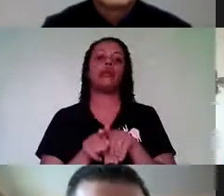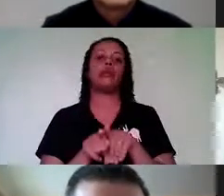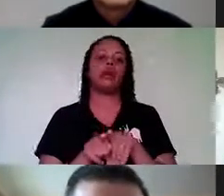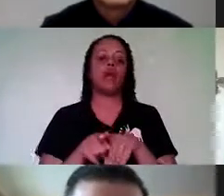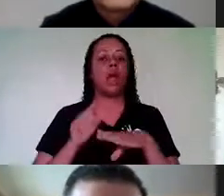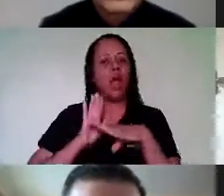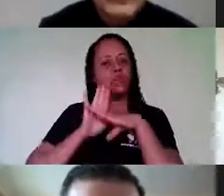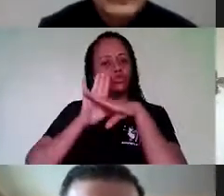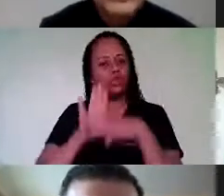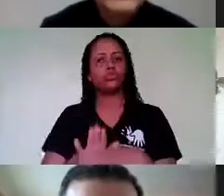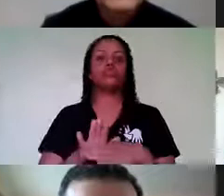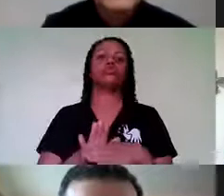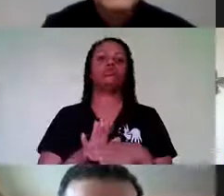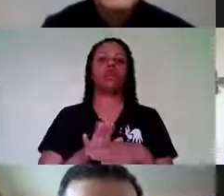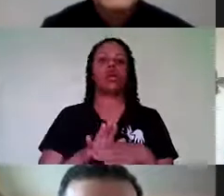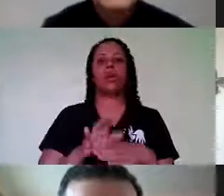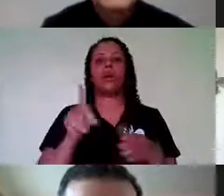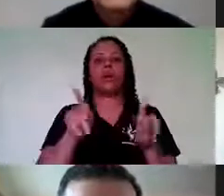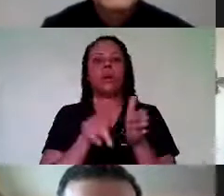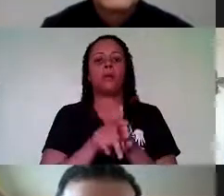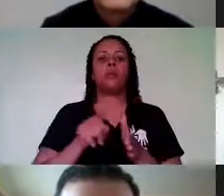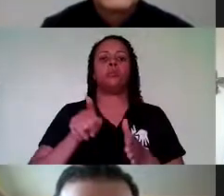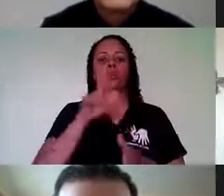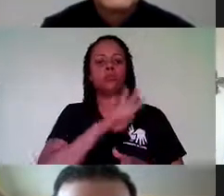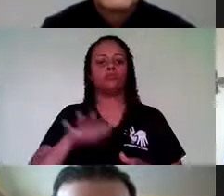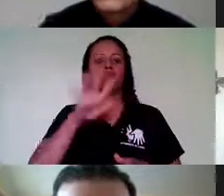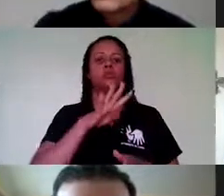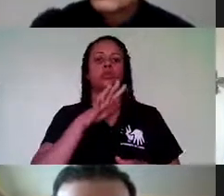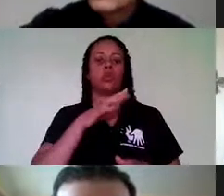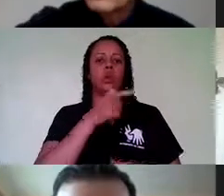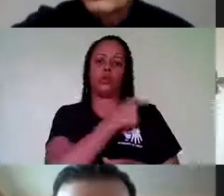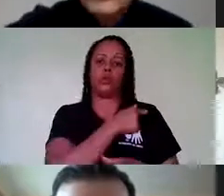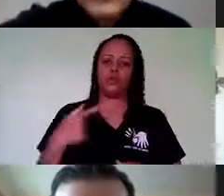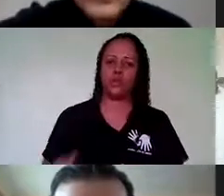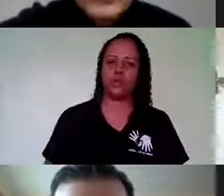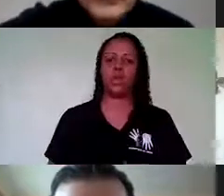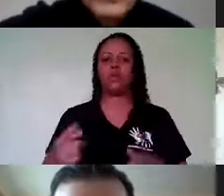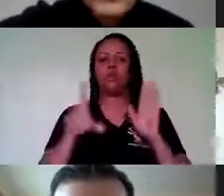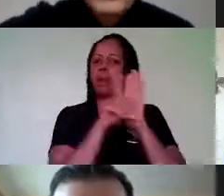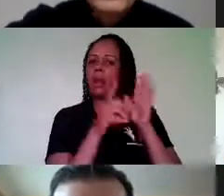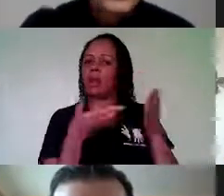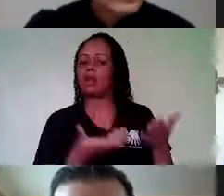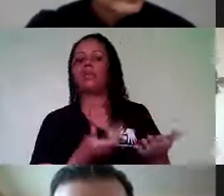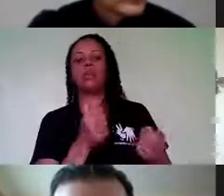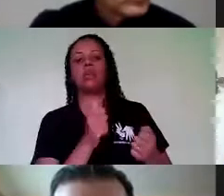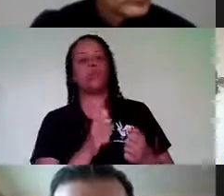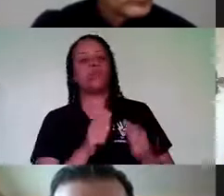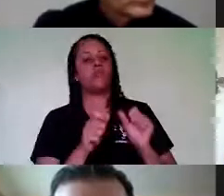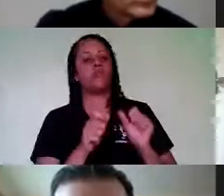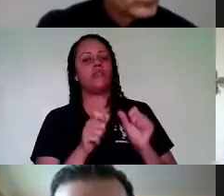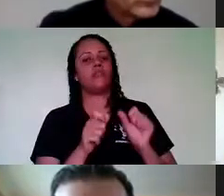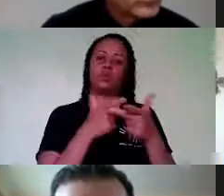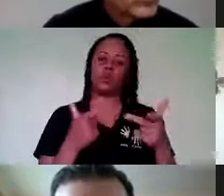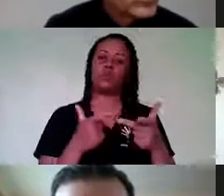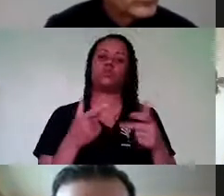no legislativo, fazer algumas ações, comentar isso depois trabalhar isso com o Clemente, para a gente procurar, sim,